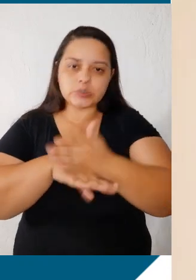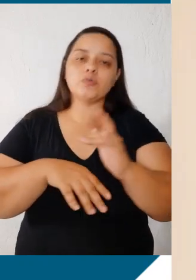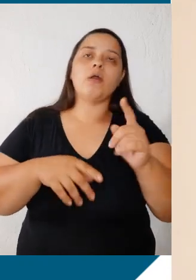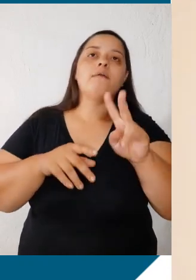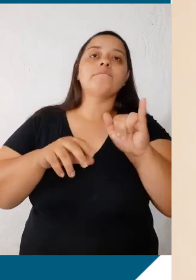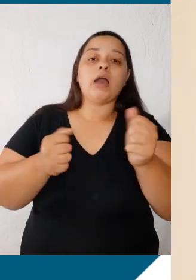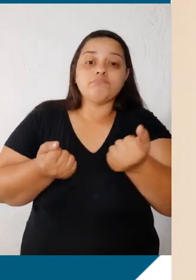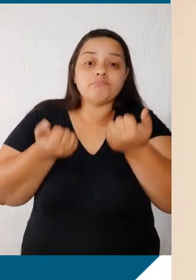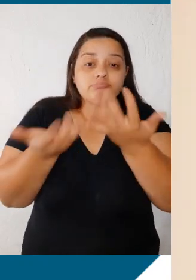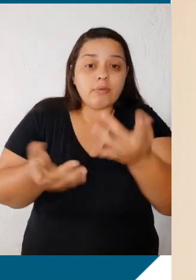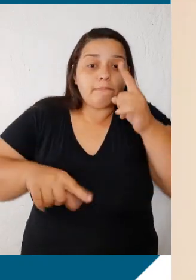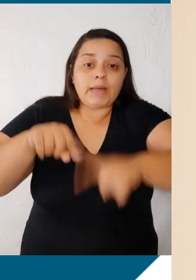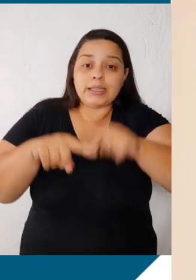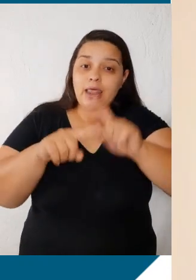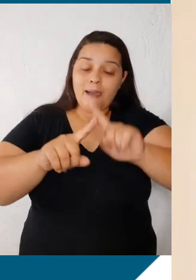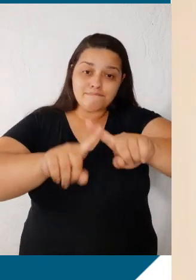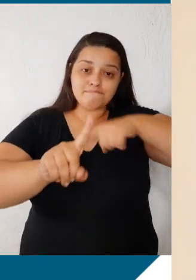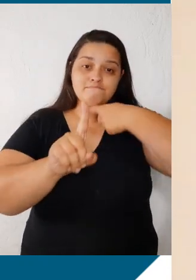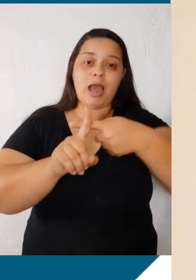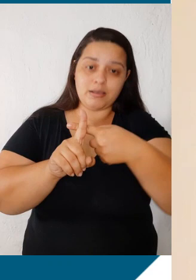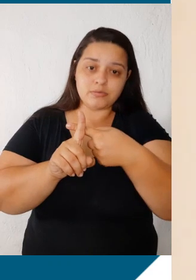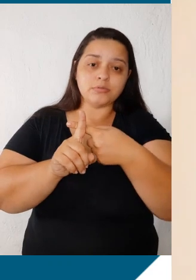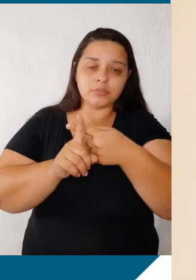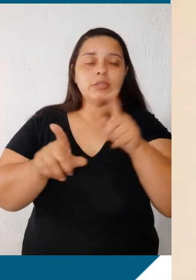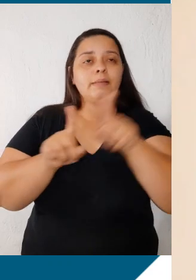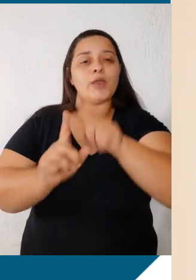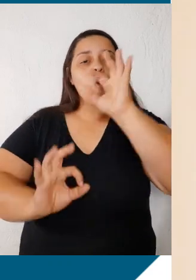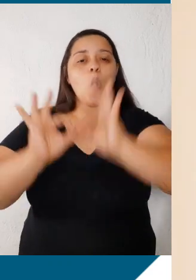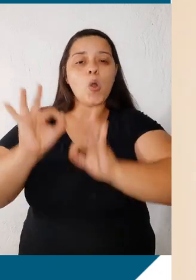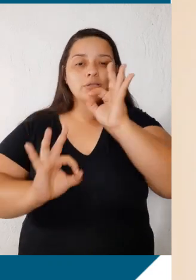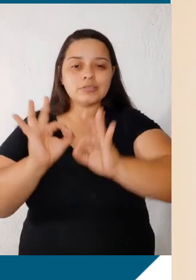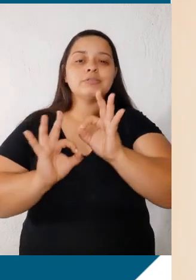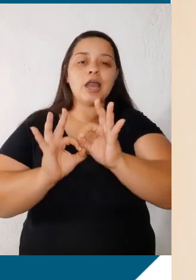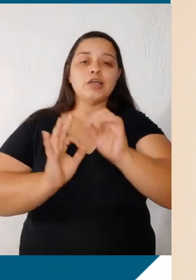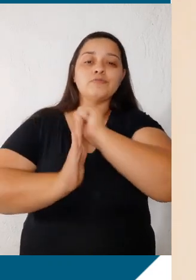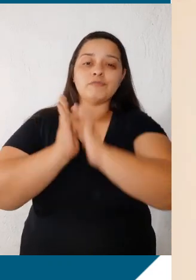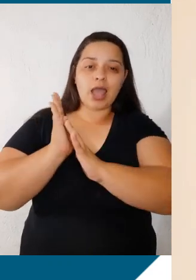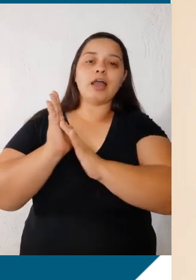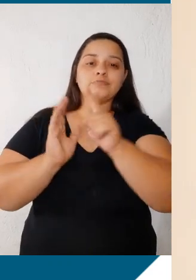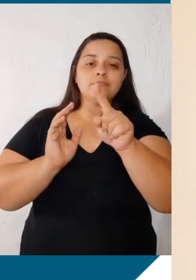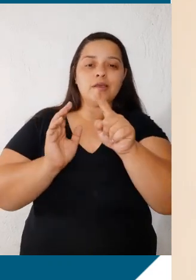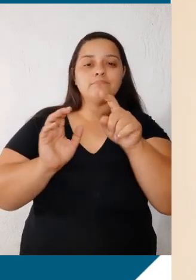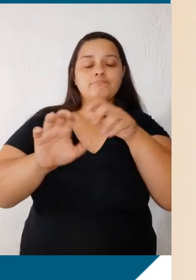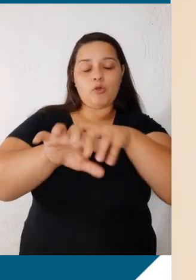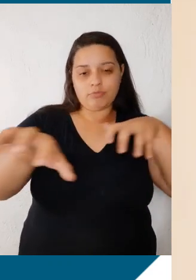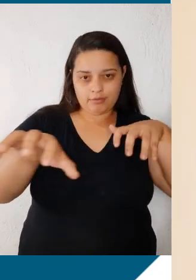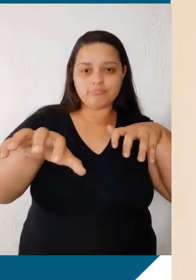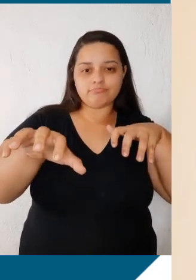realizados, oferecendo materiais extra de estudo, organizando atividades online. Cada polo